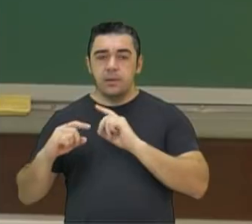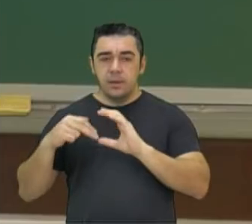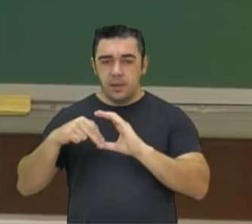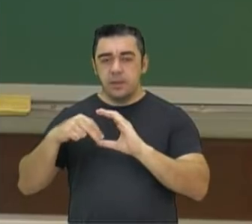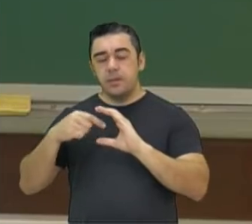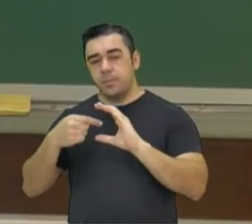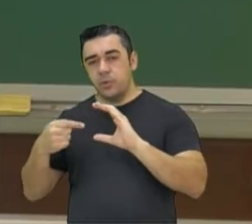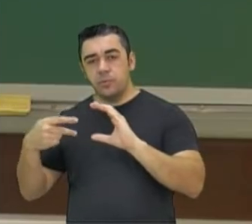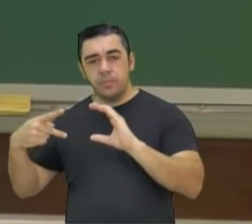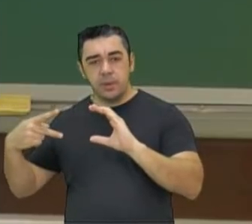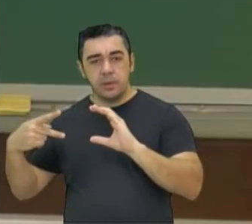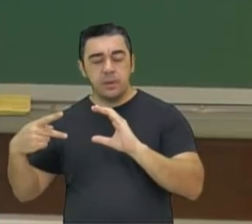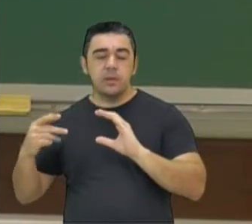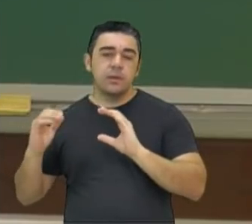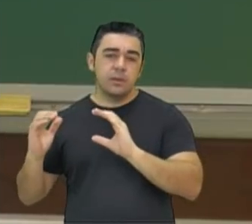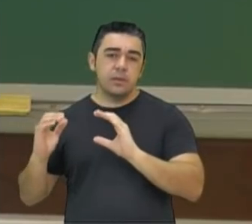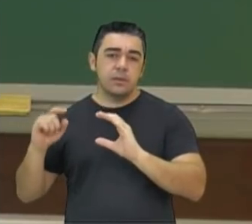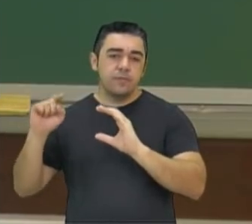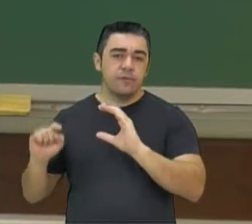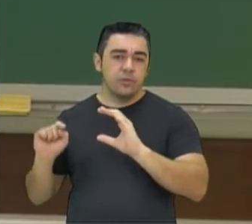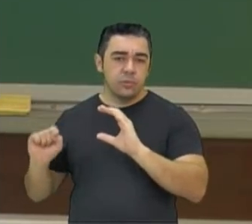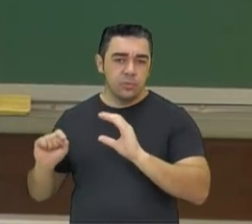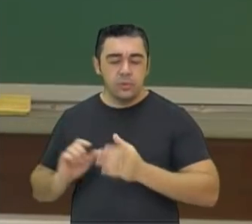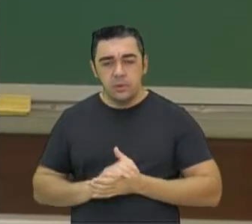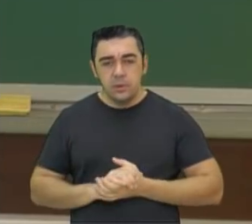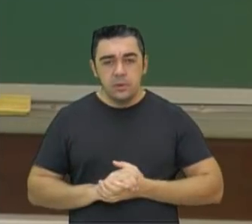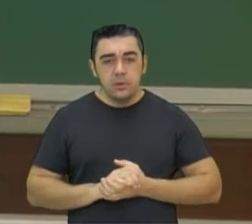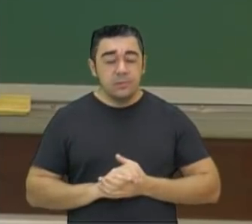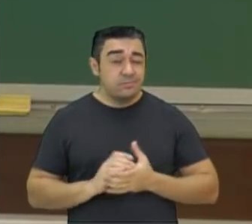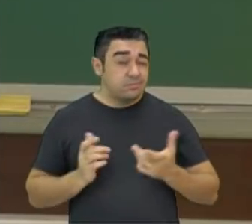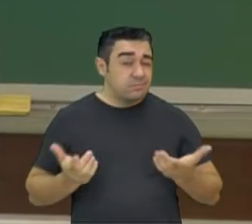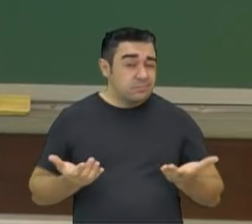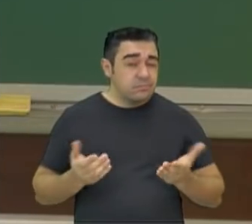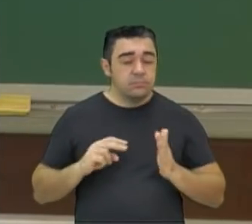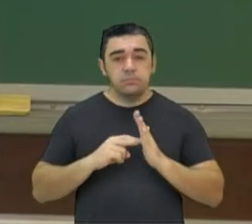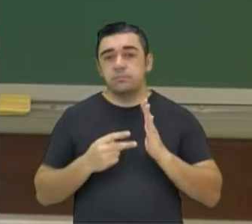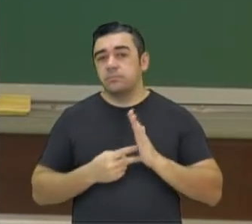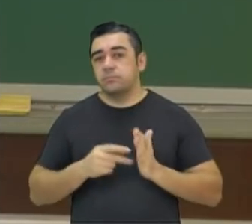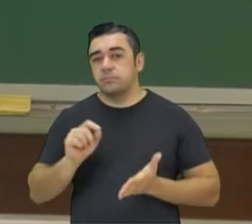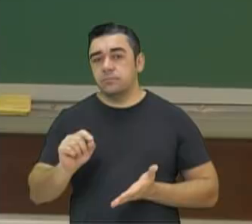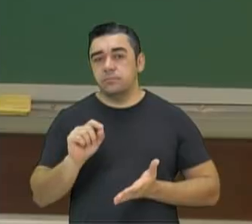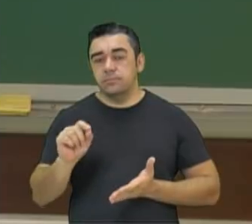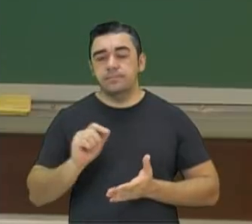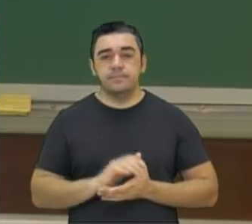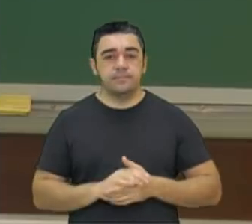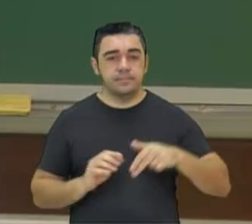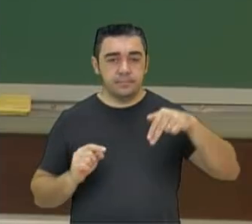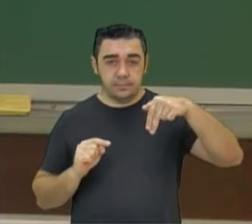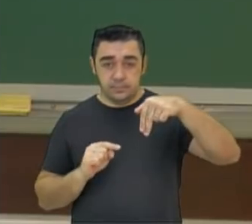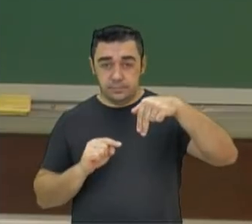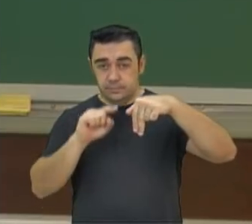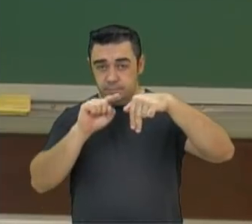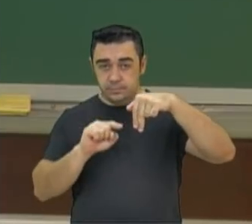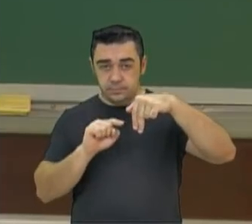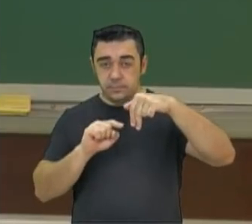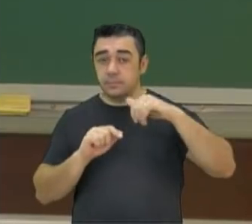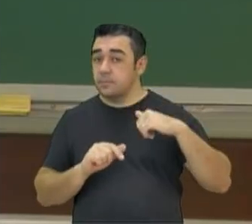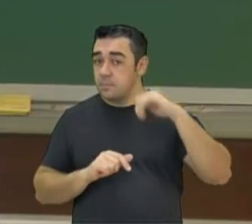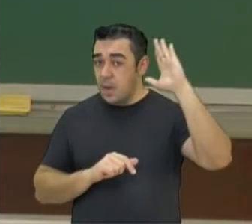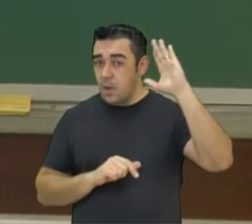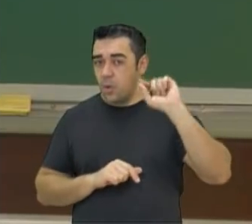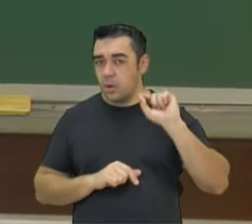por n menos p fatorial, onde o n deve ser